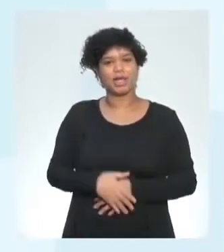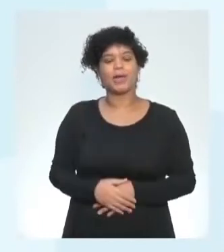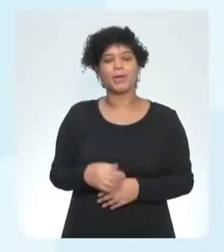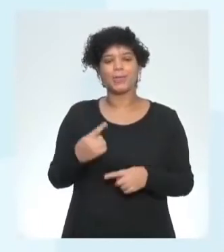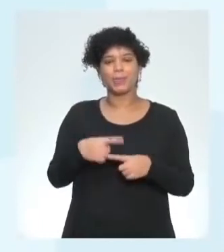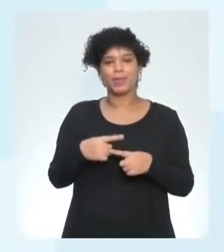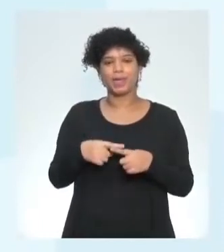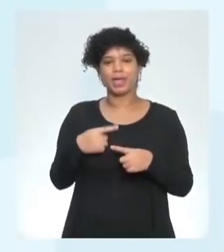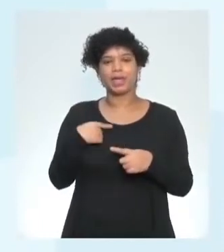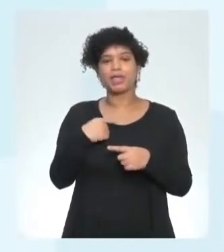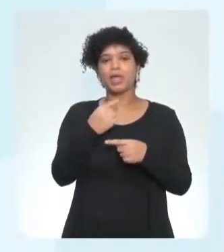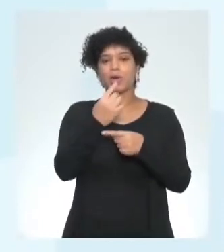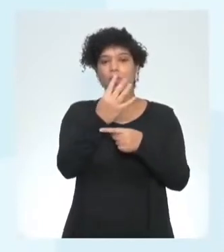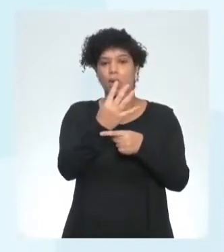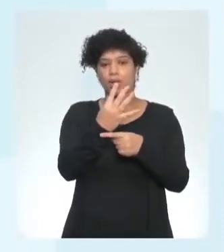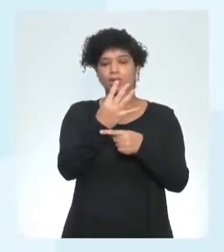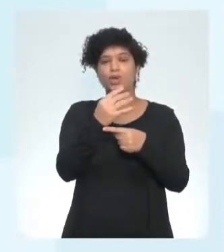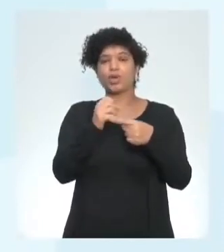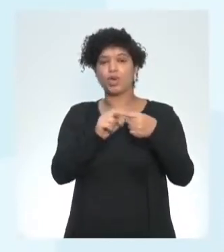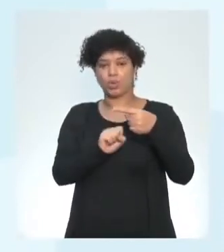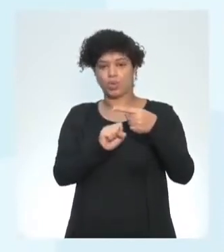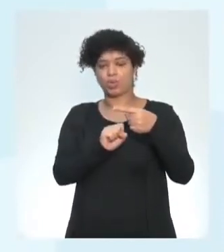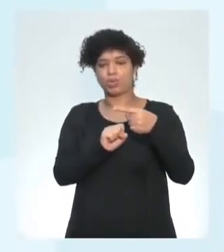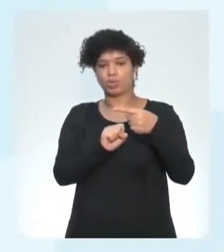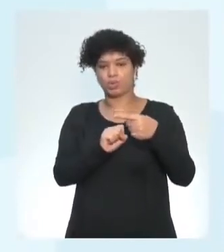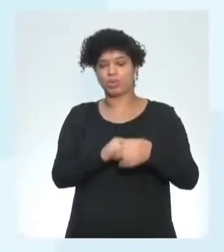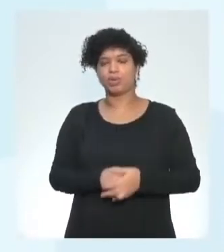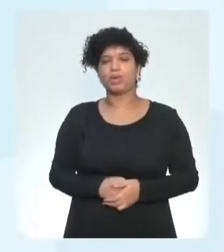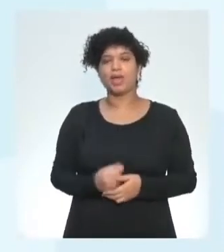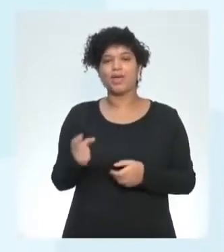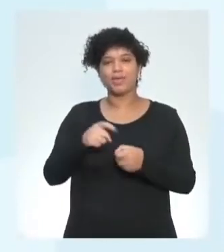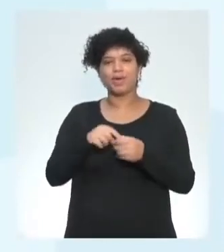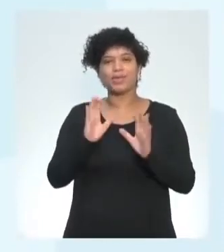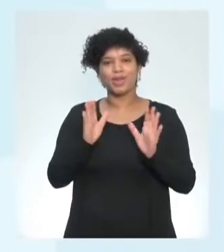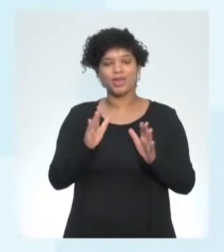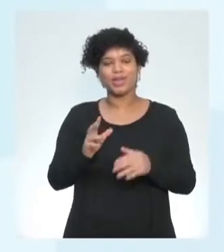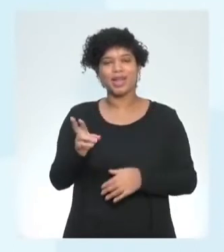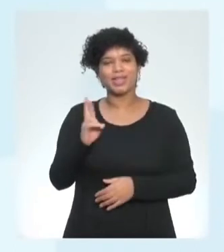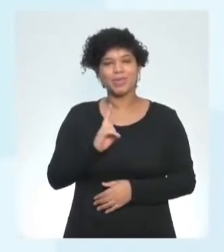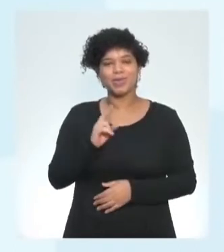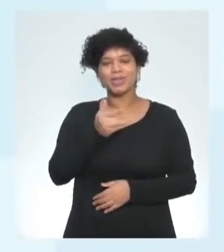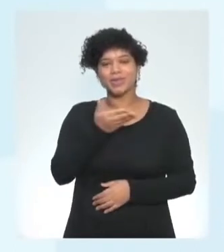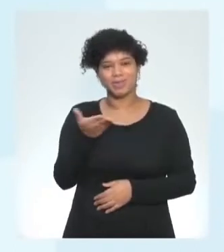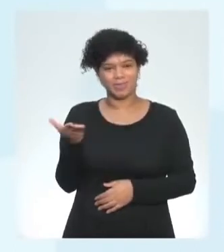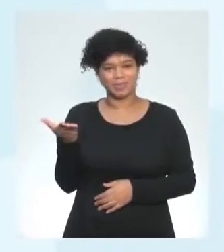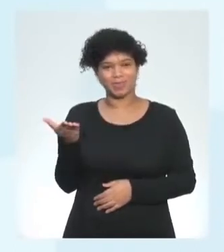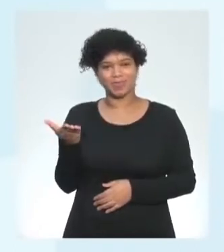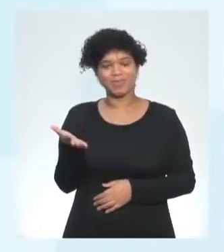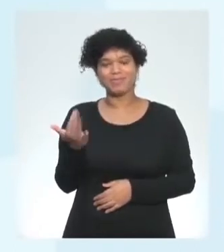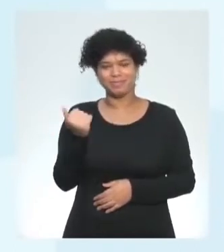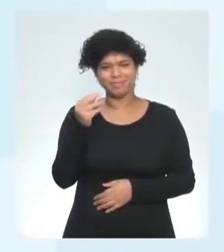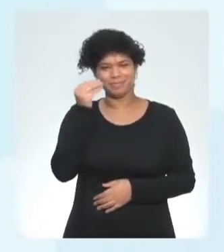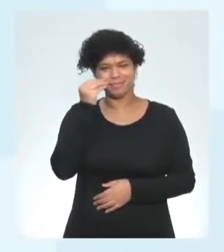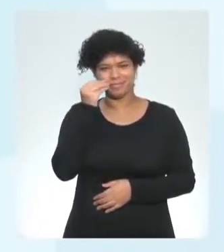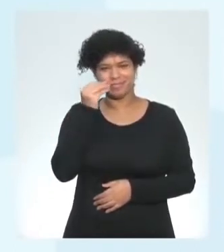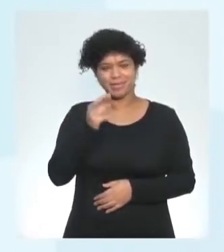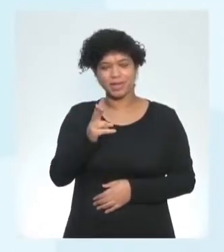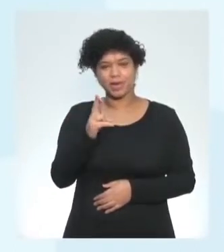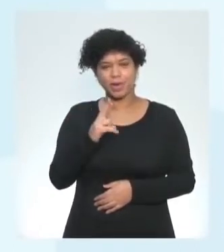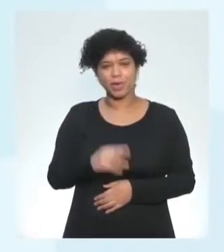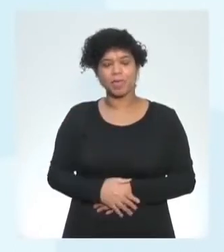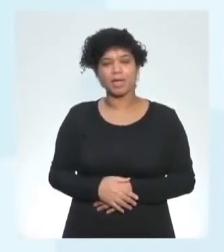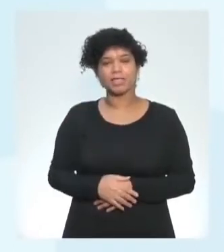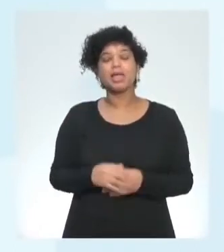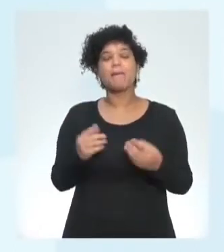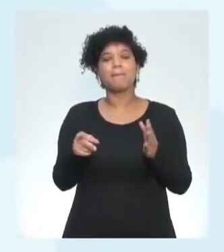este lado é 4 e este aqui é 8. Eu volto daqui a pouco, esperando a resposta de vocês. Vamos tentar resolver esse sem fazer